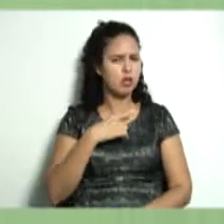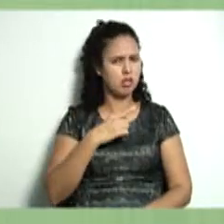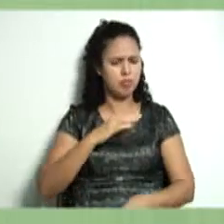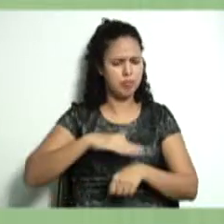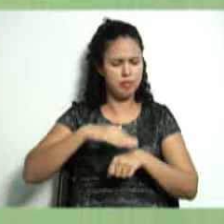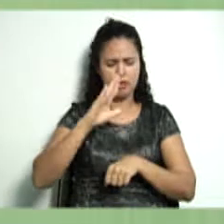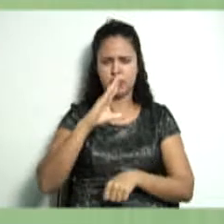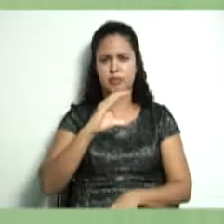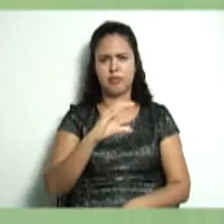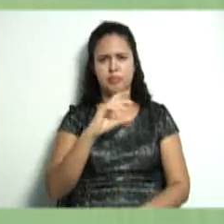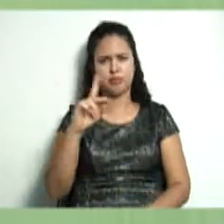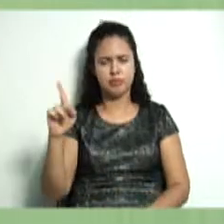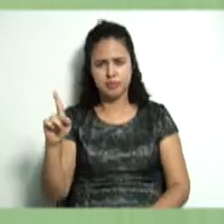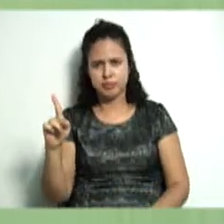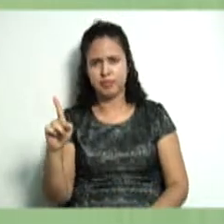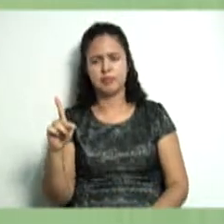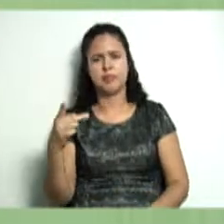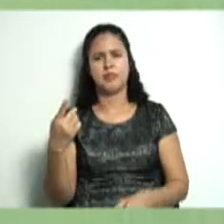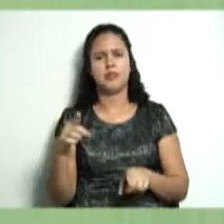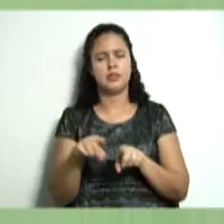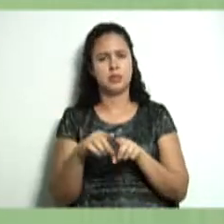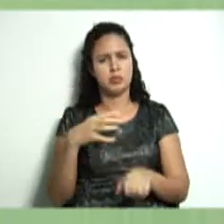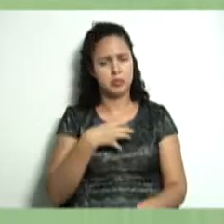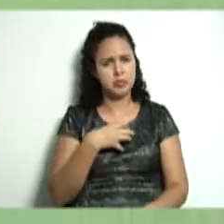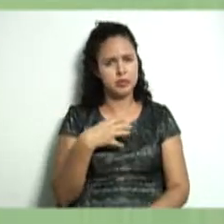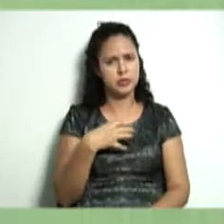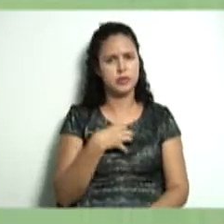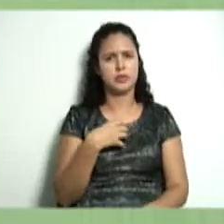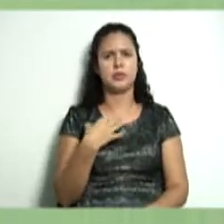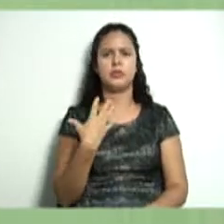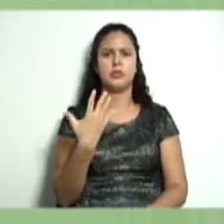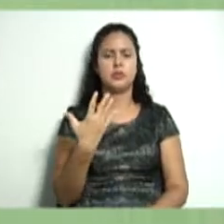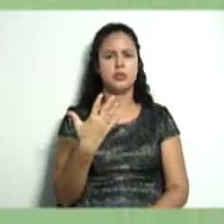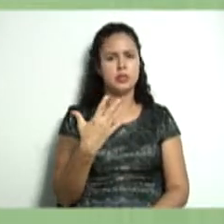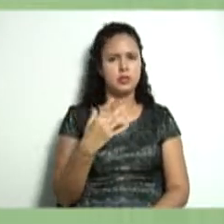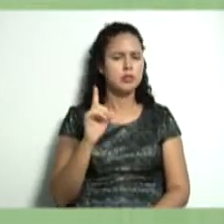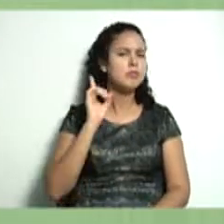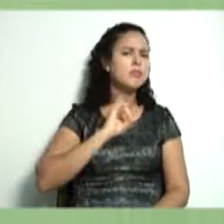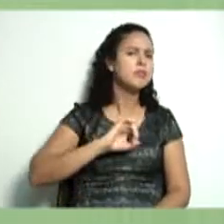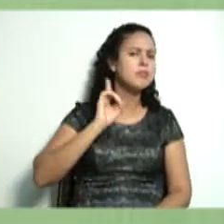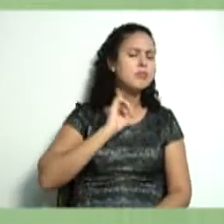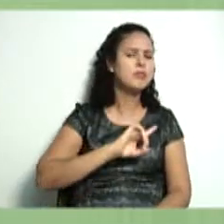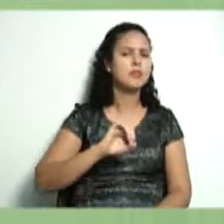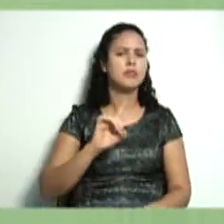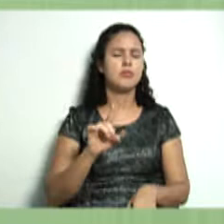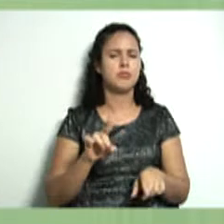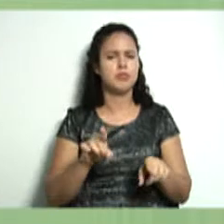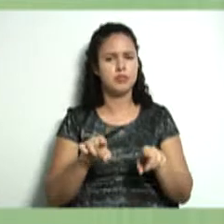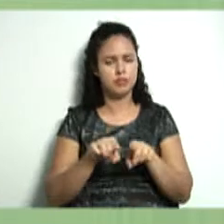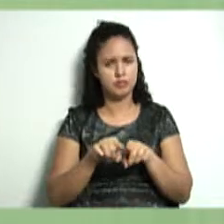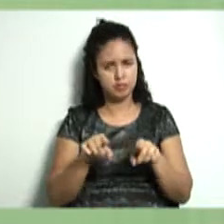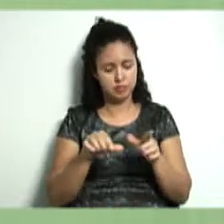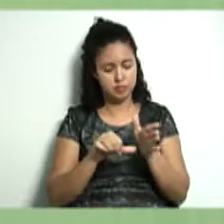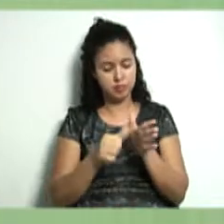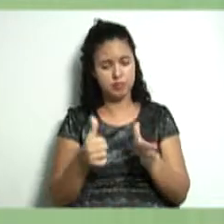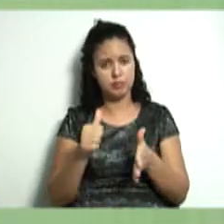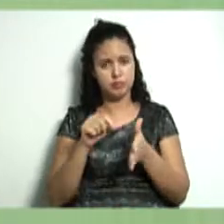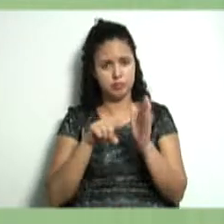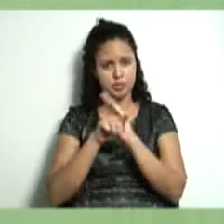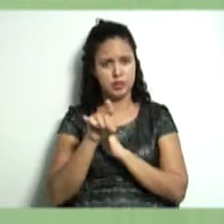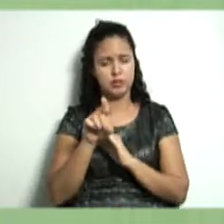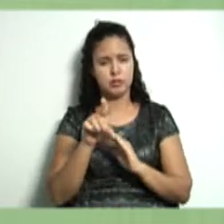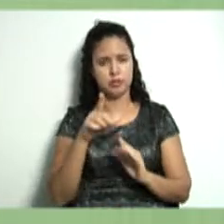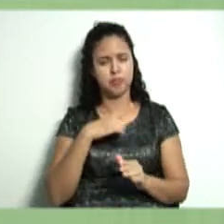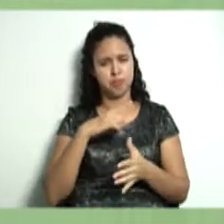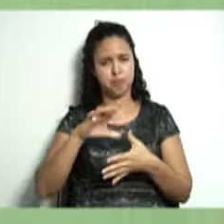de cooperativas, ali na Bahia, Minas Gerais. E a primeira questão tem a ver com